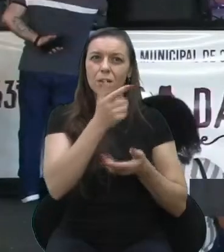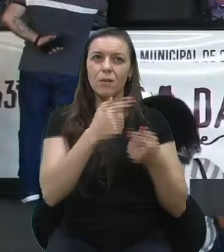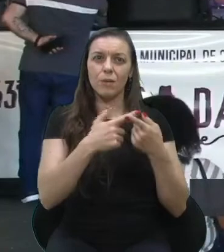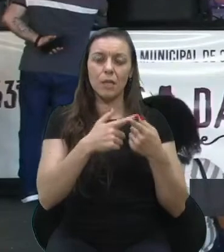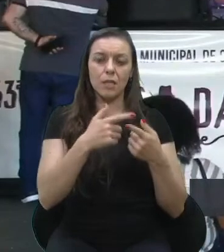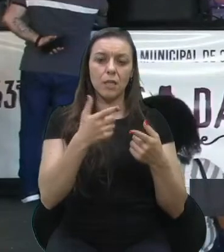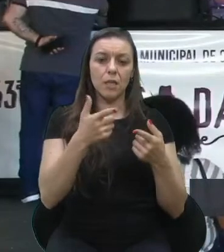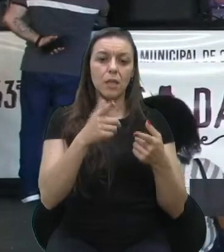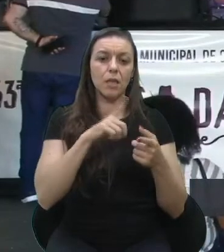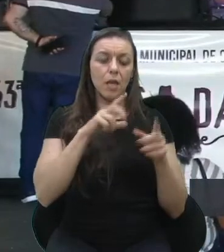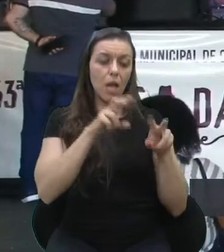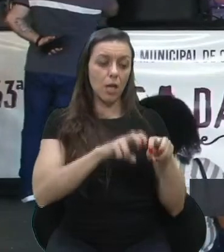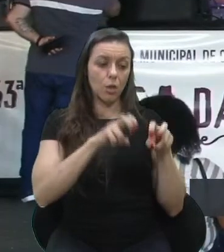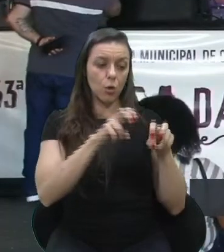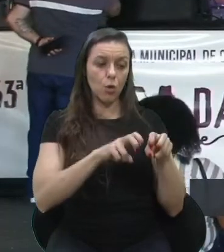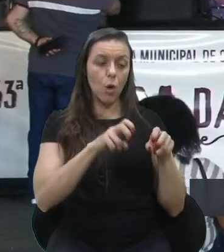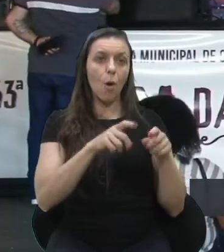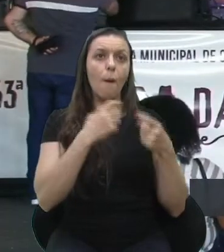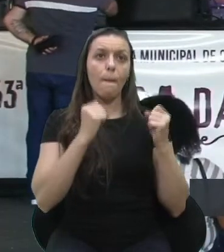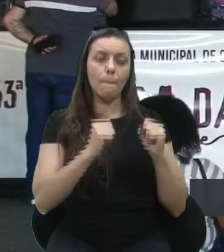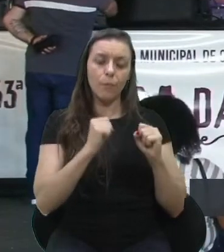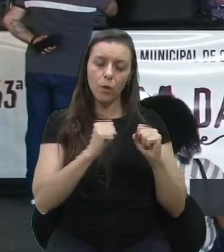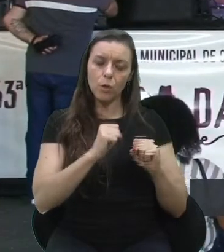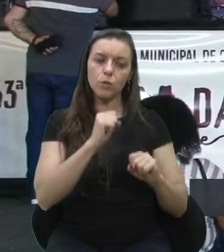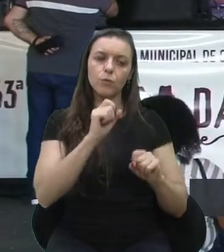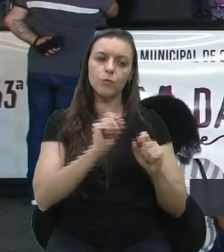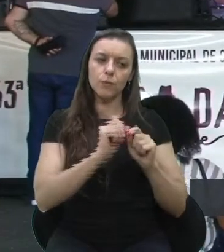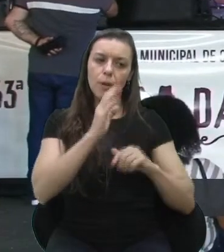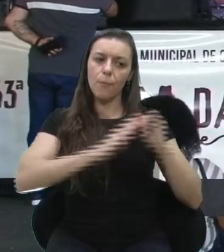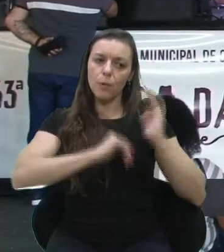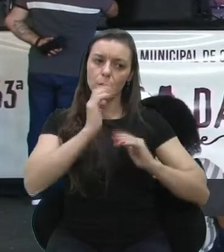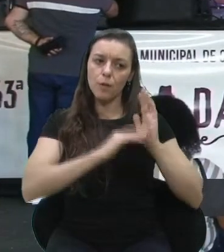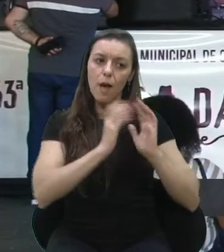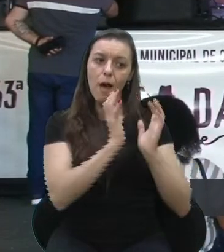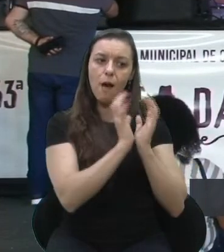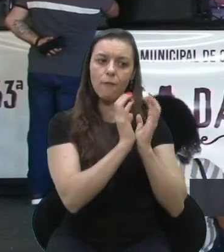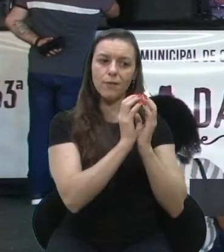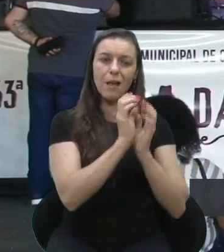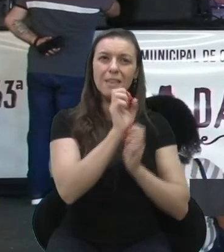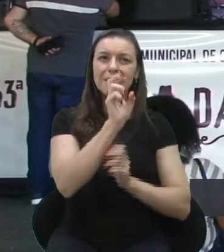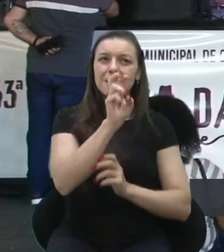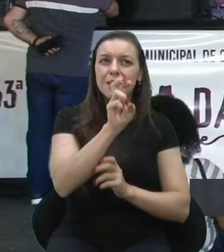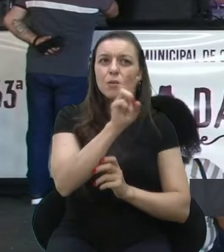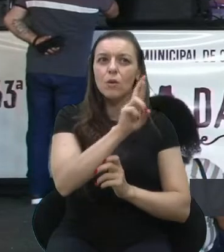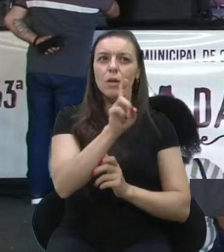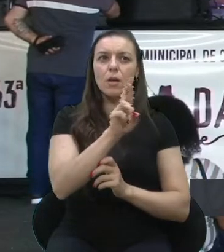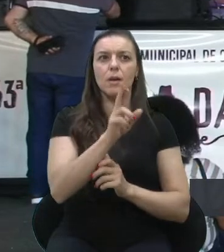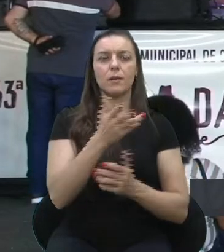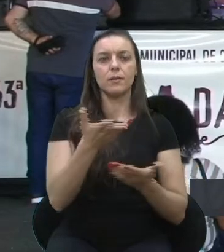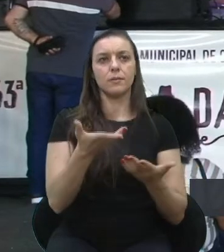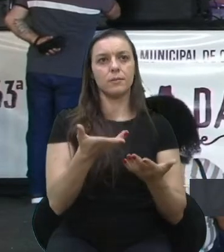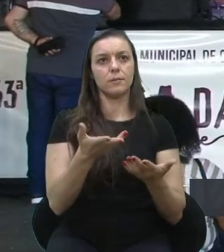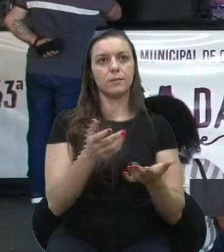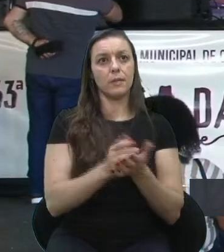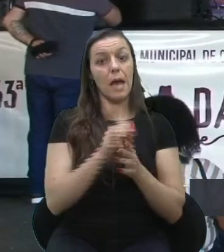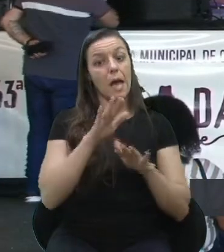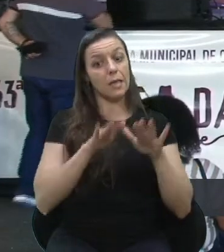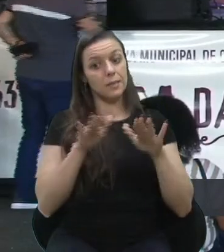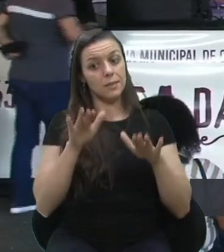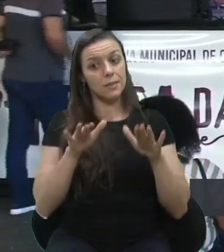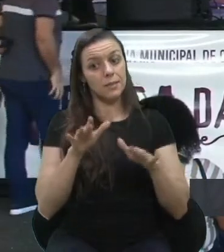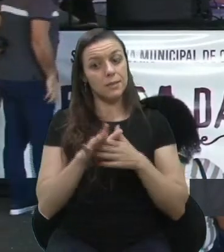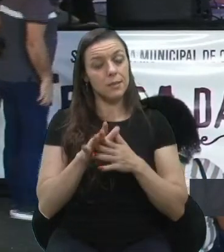agricultores podendo produzir Com certeza a fase não estaria assim que o reais cordão muitas vezes sem